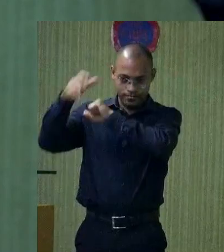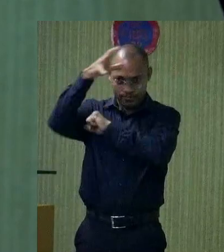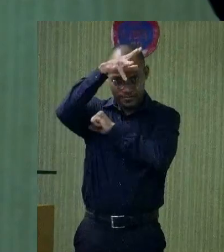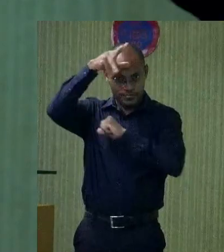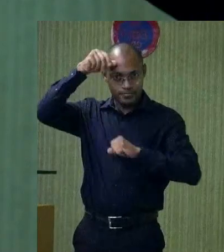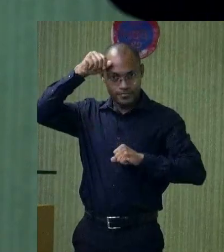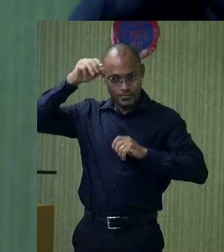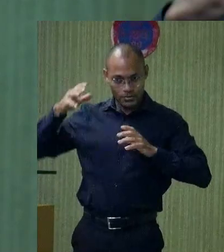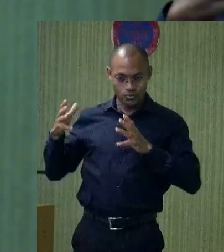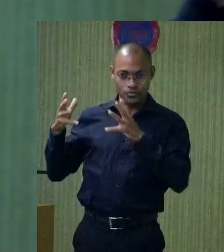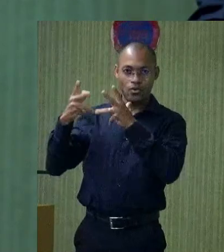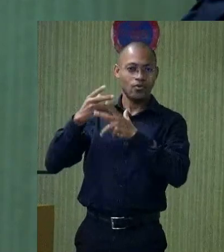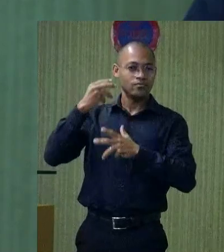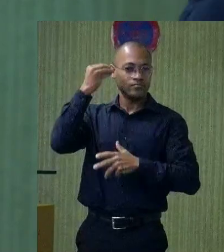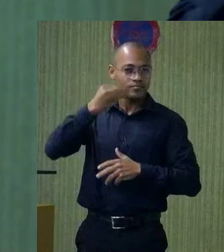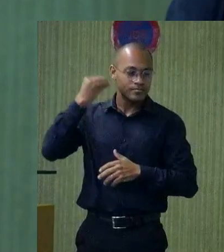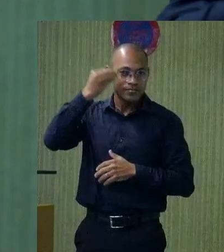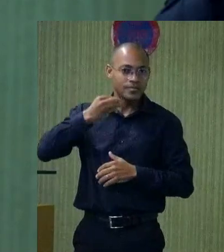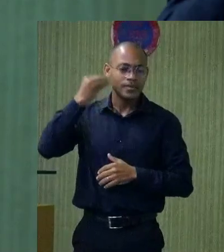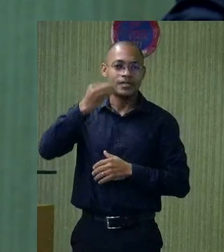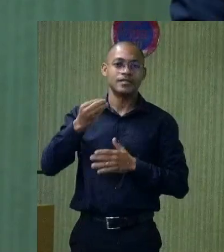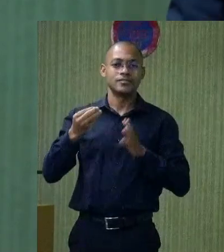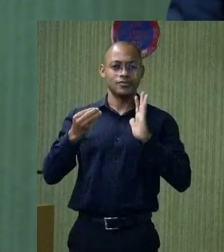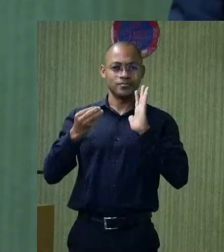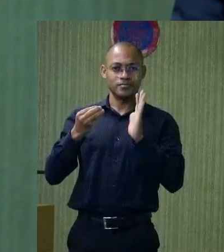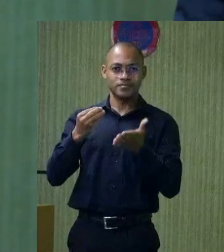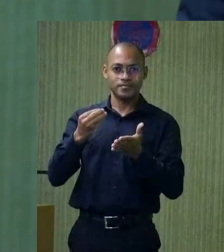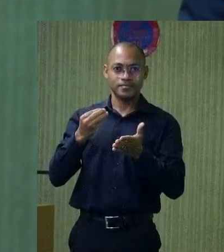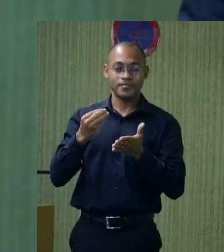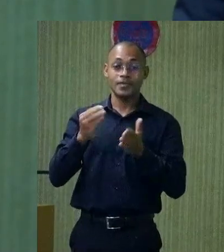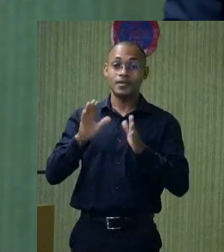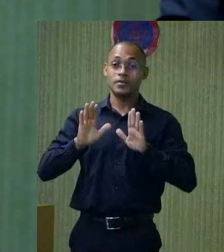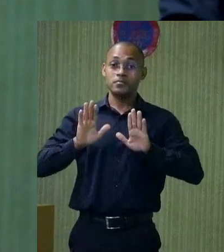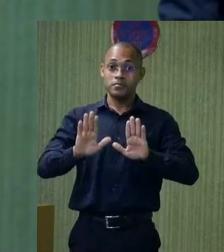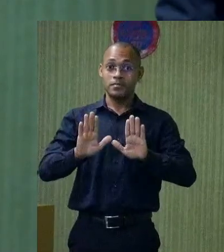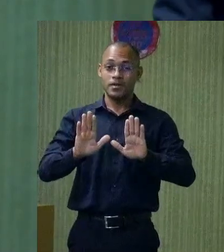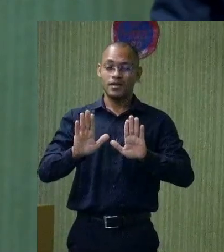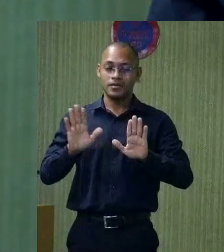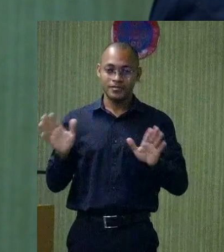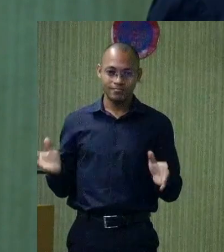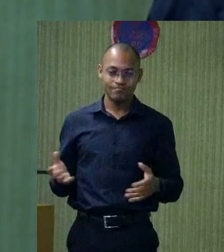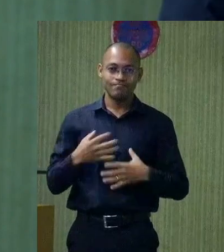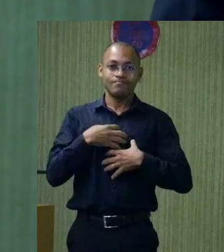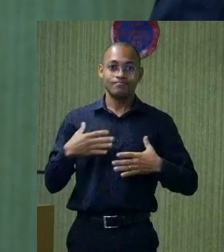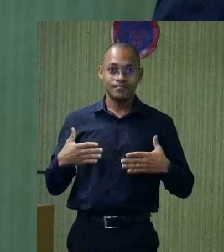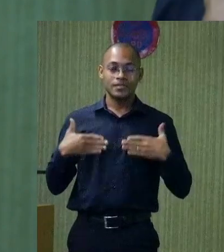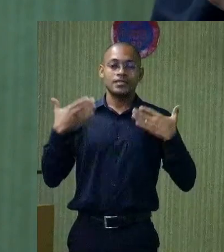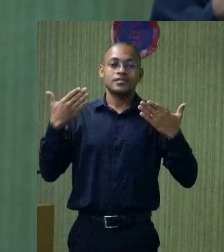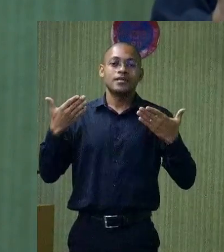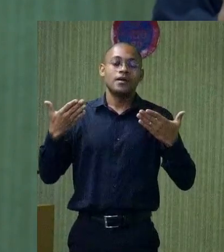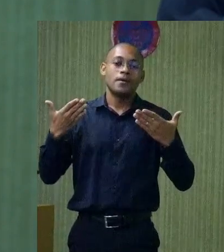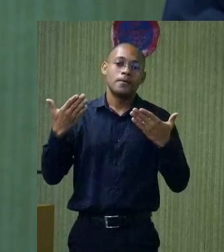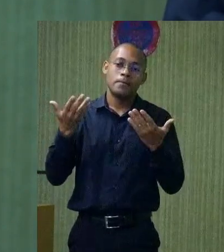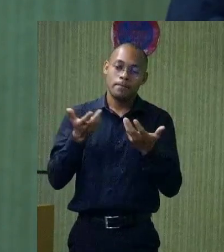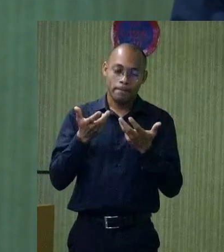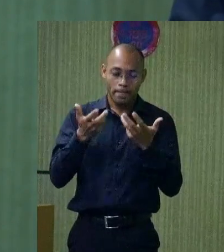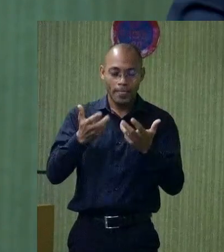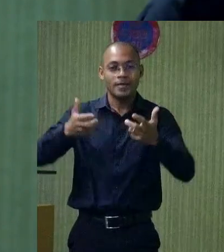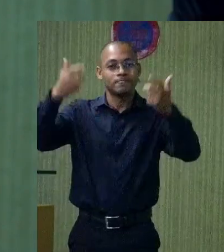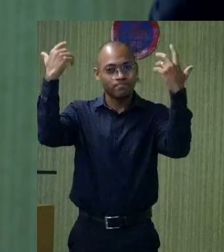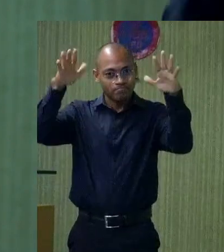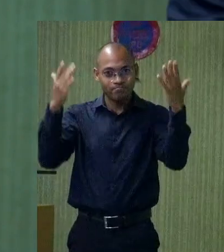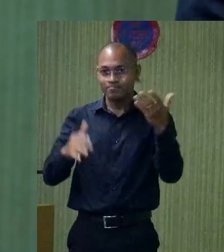experiência que Amazonas já tem mas para nós foi muito surpreendente né Eh quero parabenizar